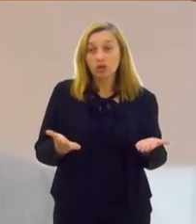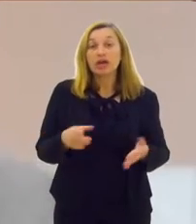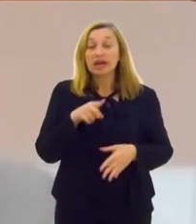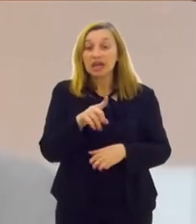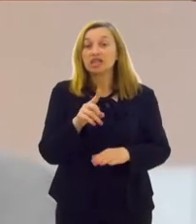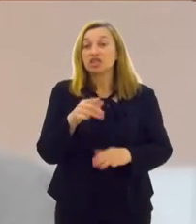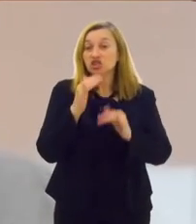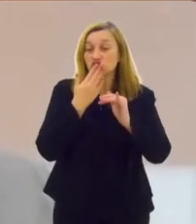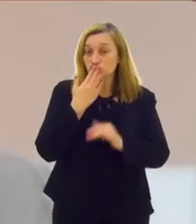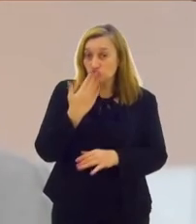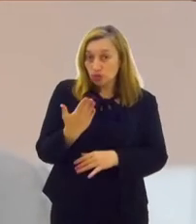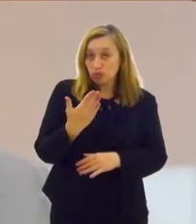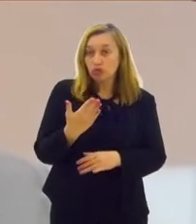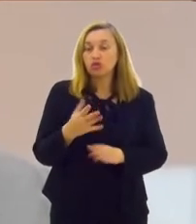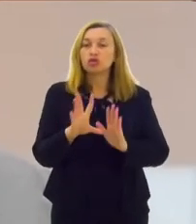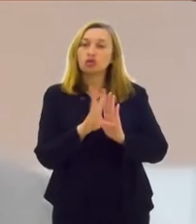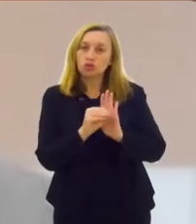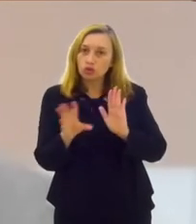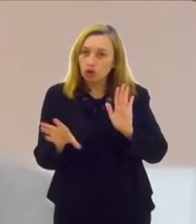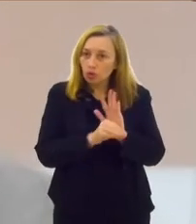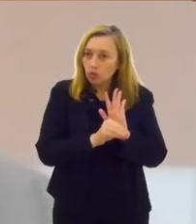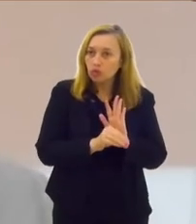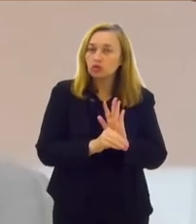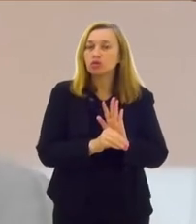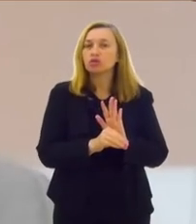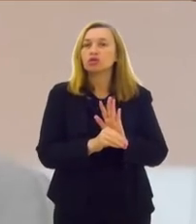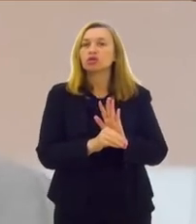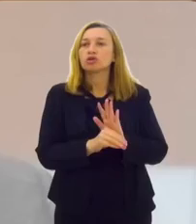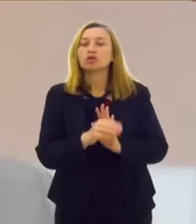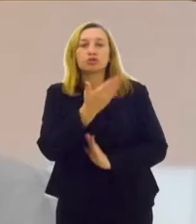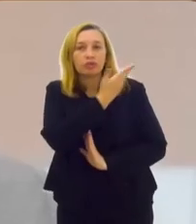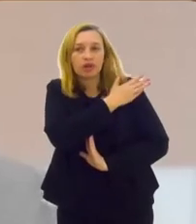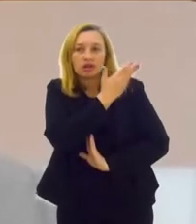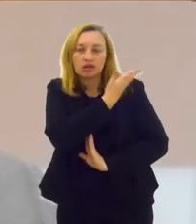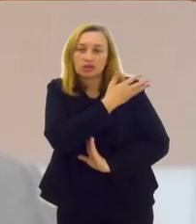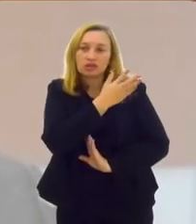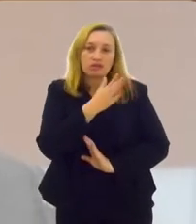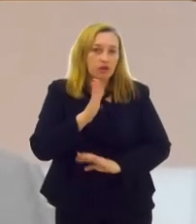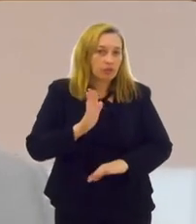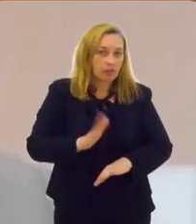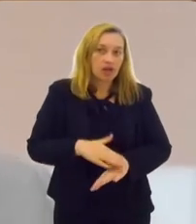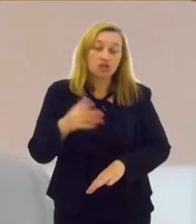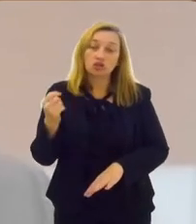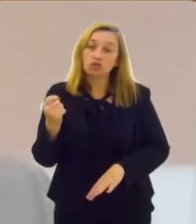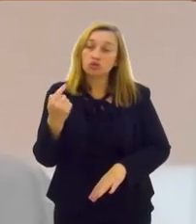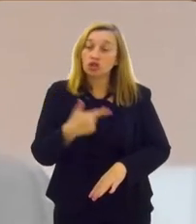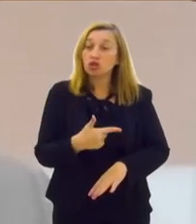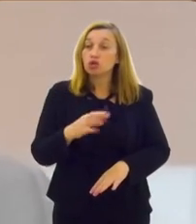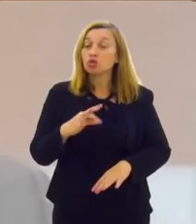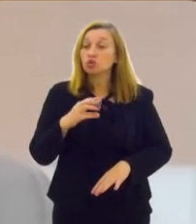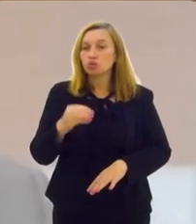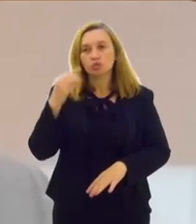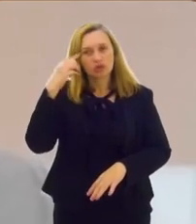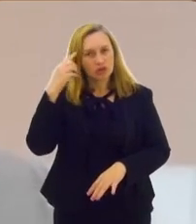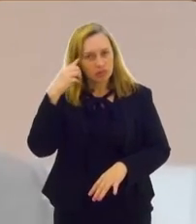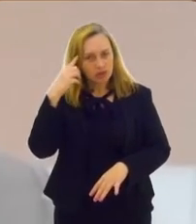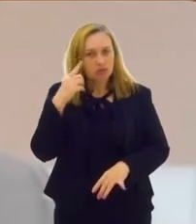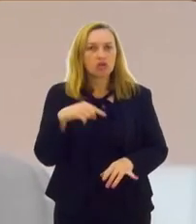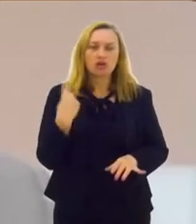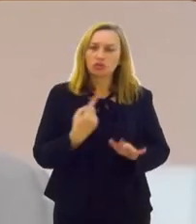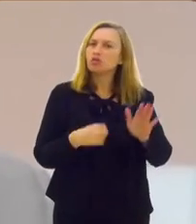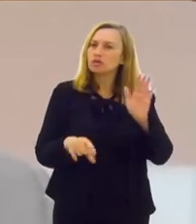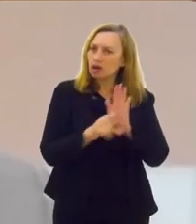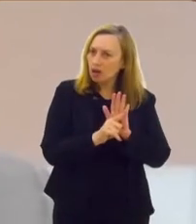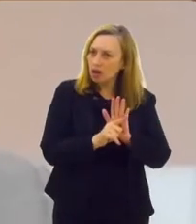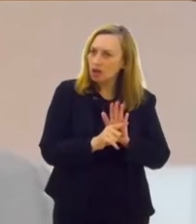Então, esse tipo de conteúdo ofensivo, ele vai além da livre manifestação do pensamento e a